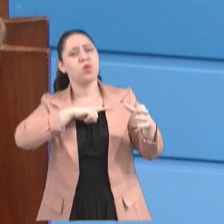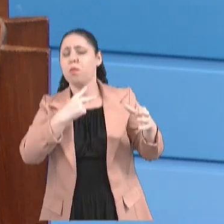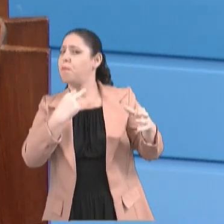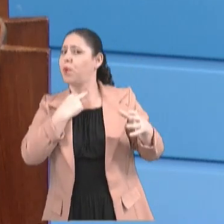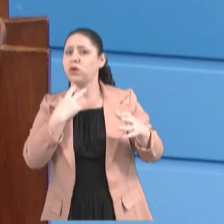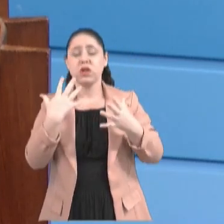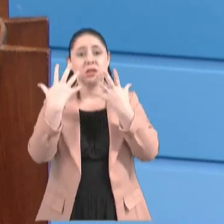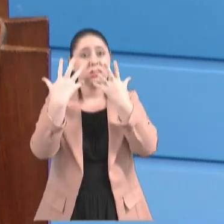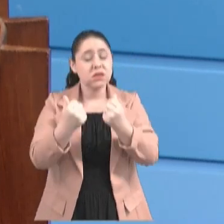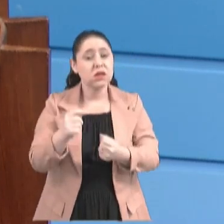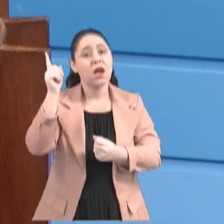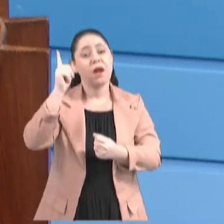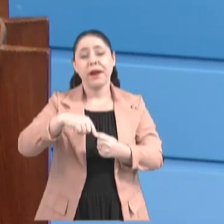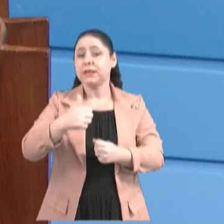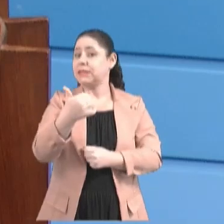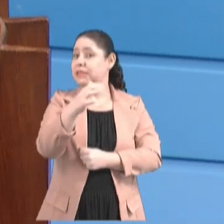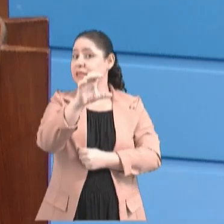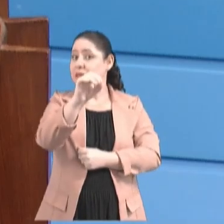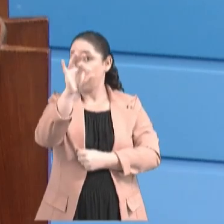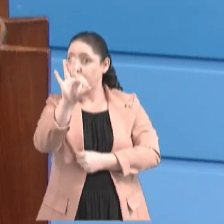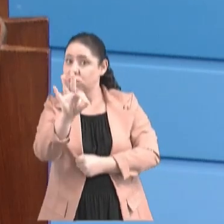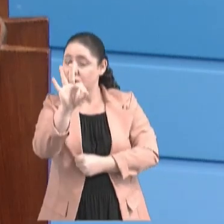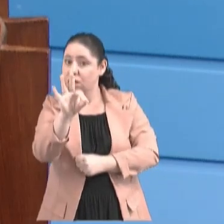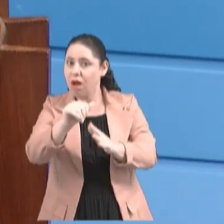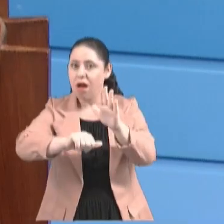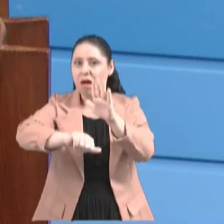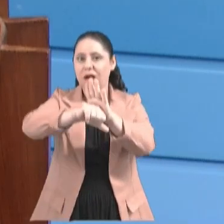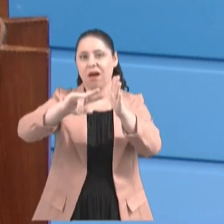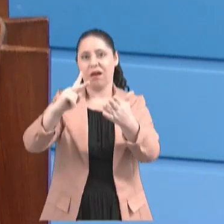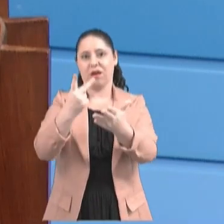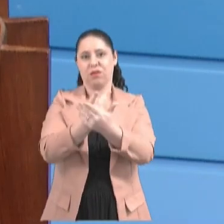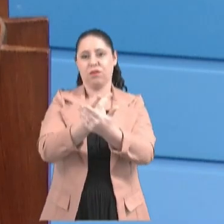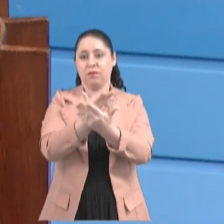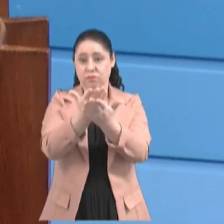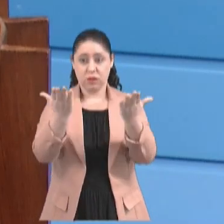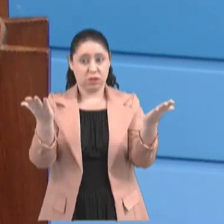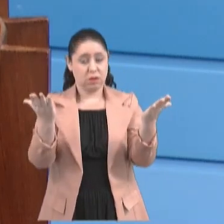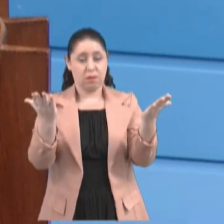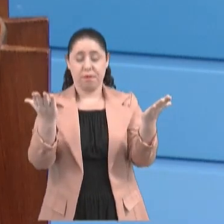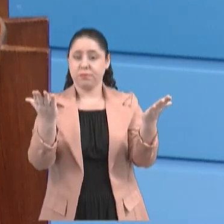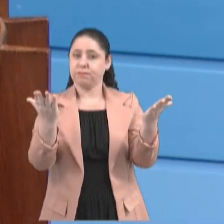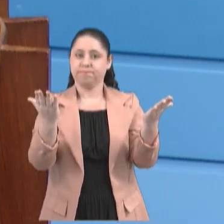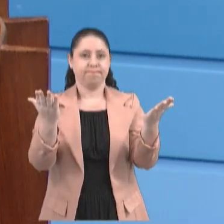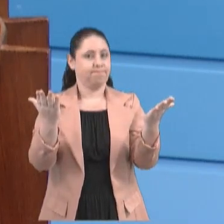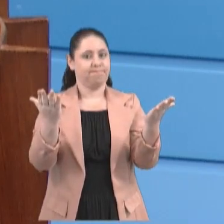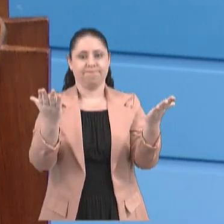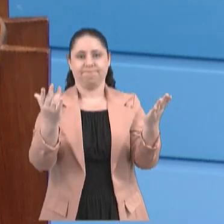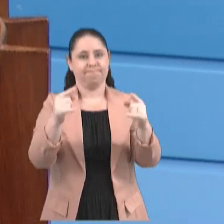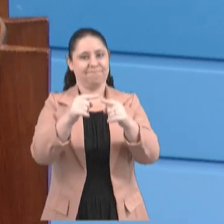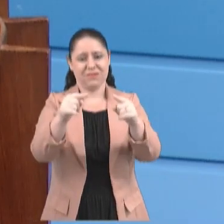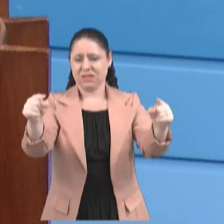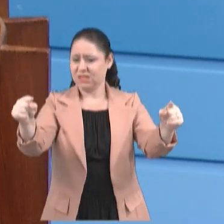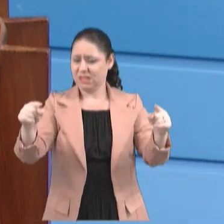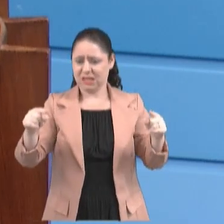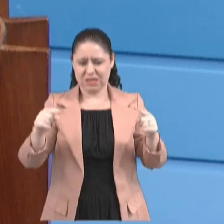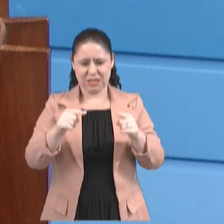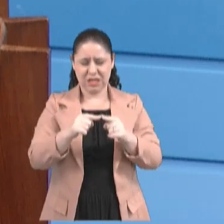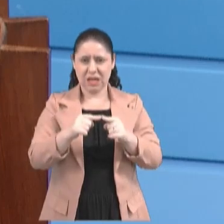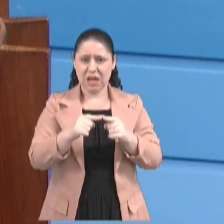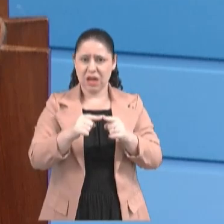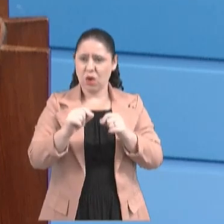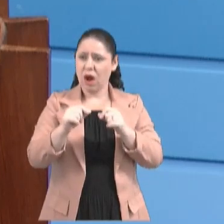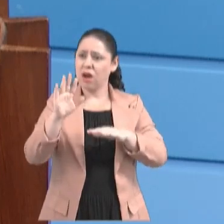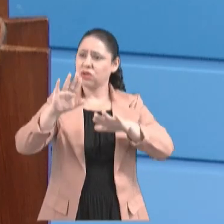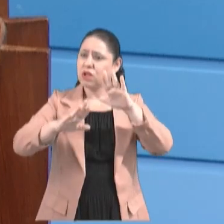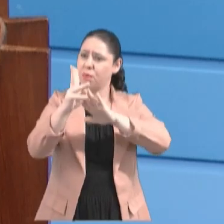podemos convalidar um ato que é 100% ilegal. Vossas excelências não deixam chegar ao plenário, por muito